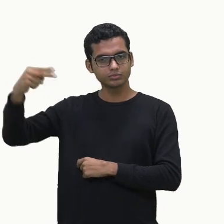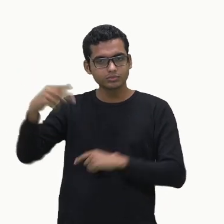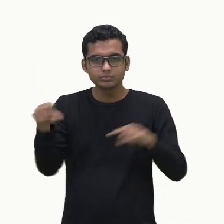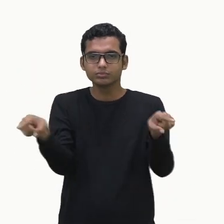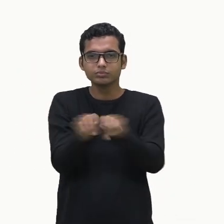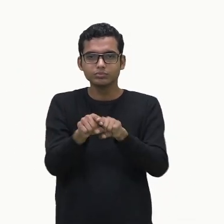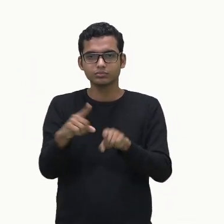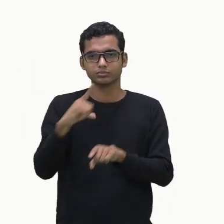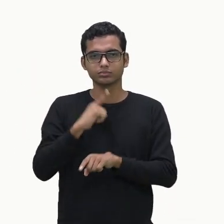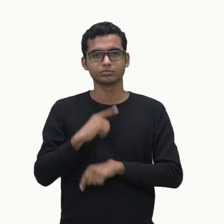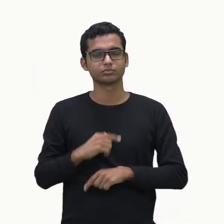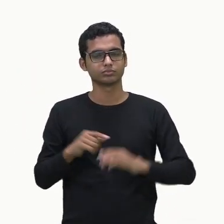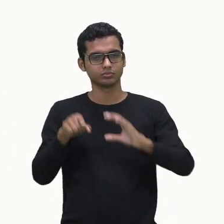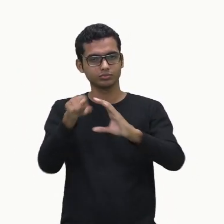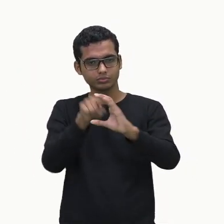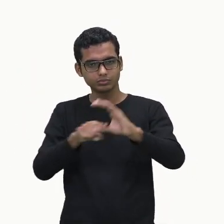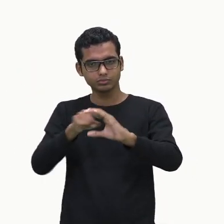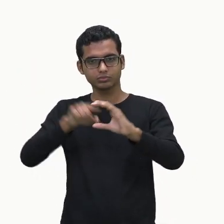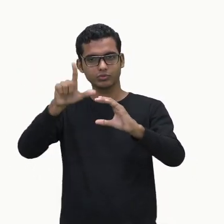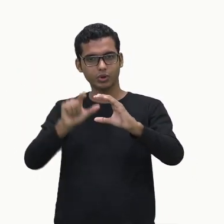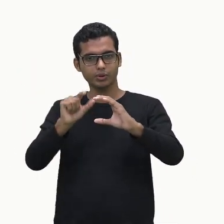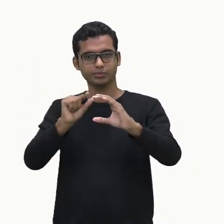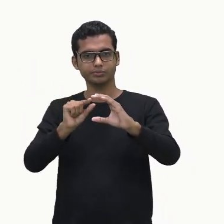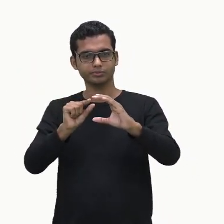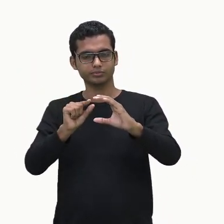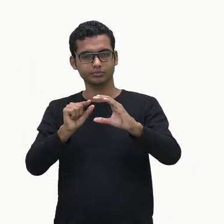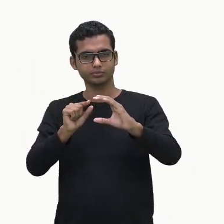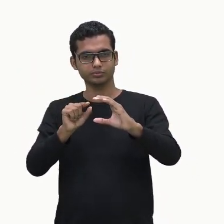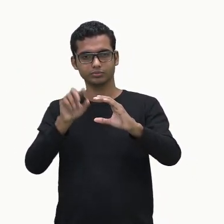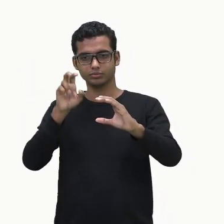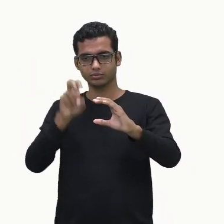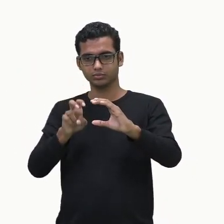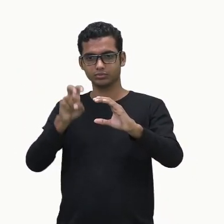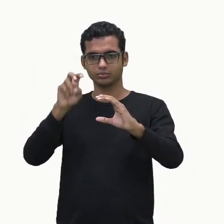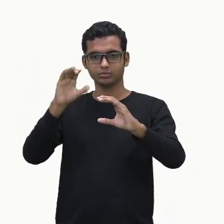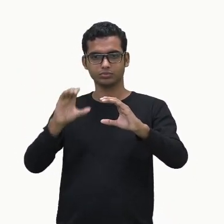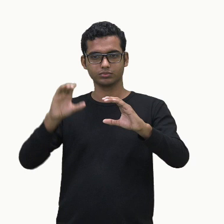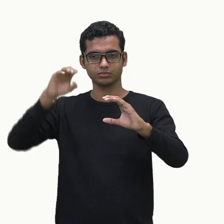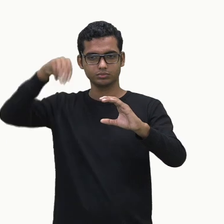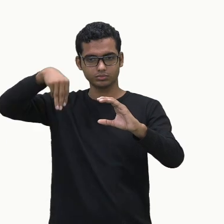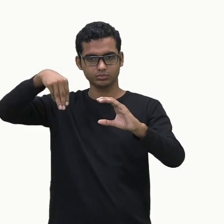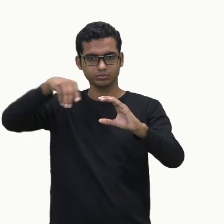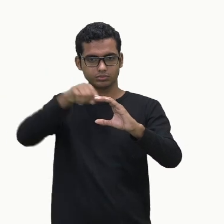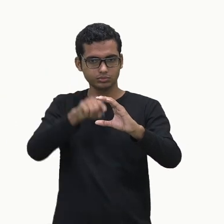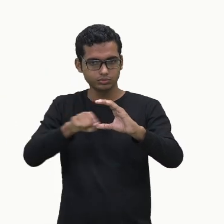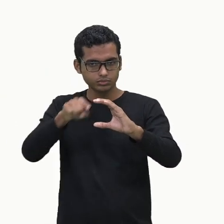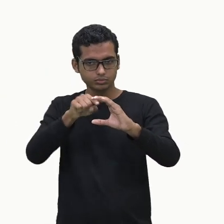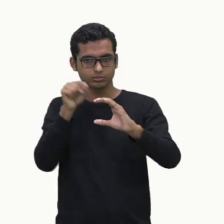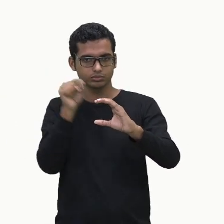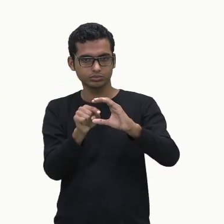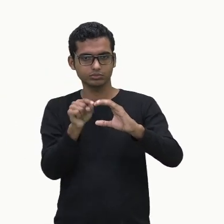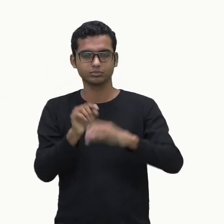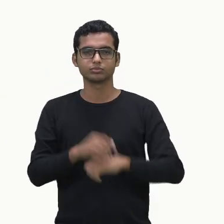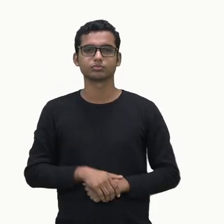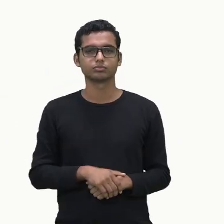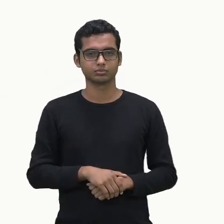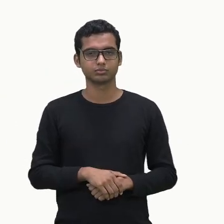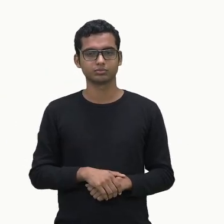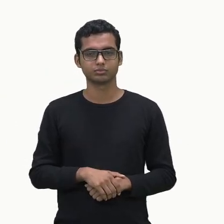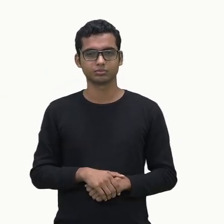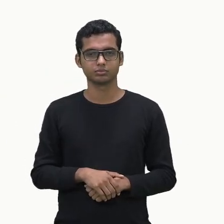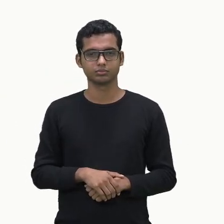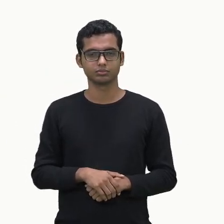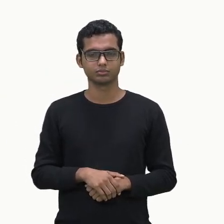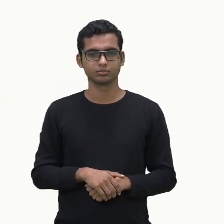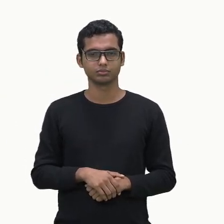temos a área, aliás, o raio menor, né, medindo 5 centímetros. E o